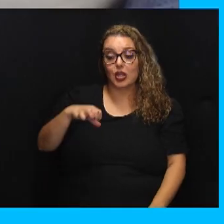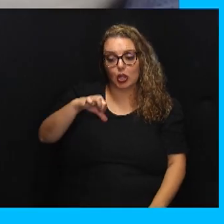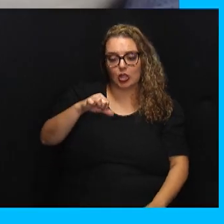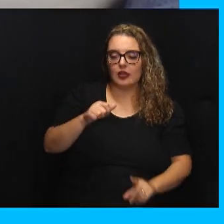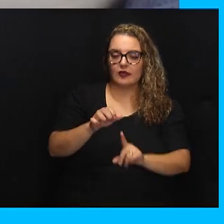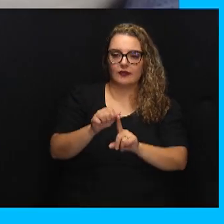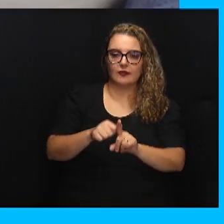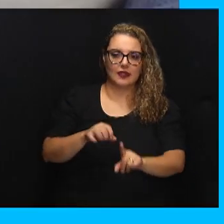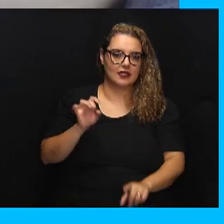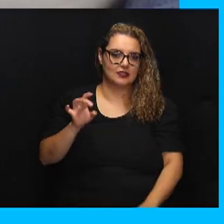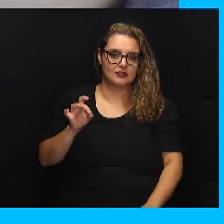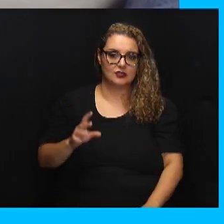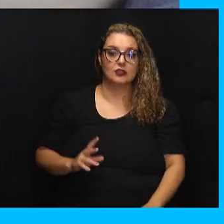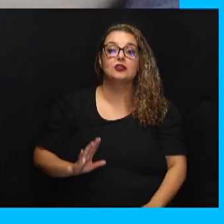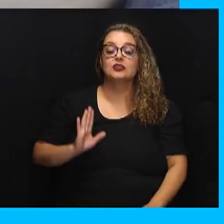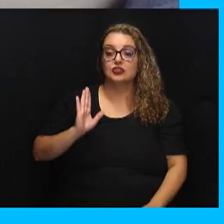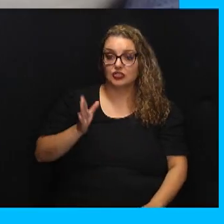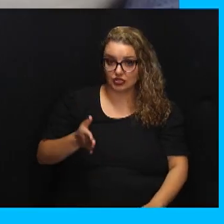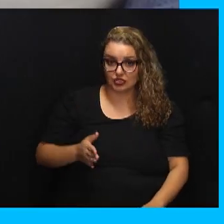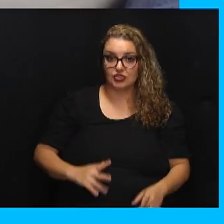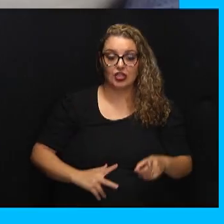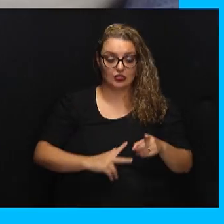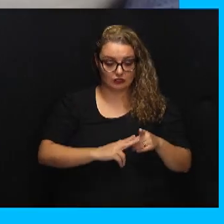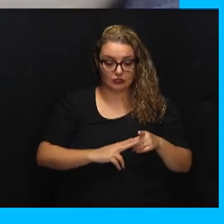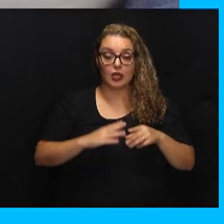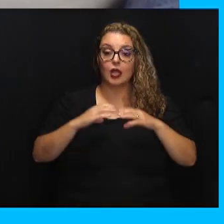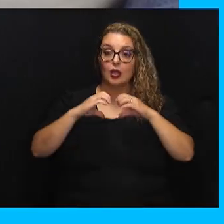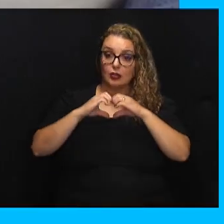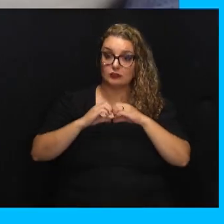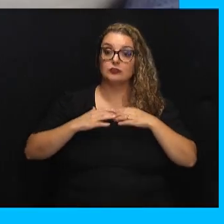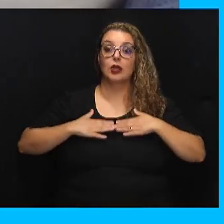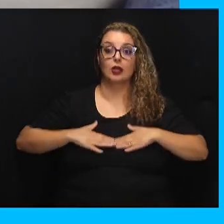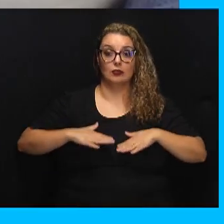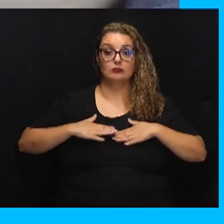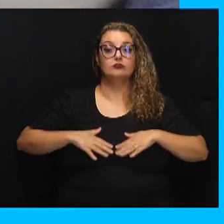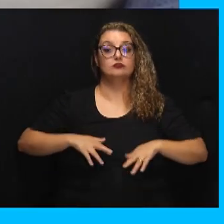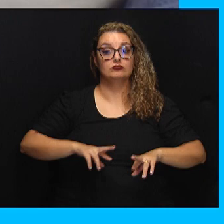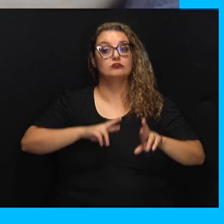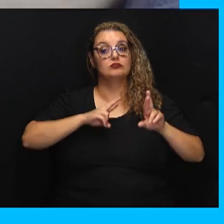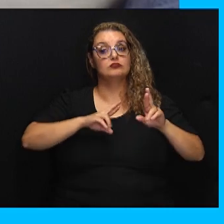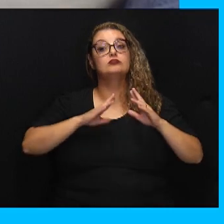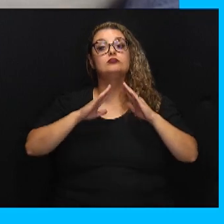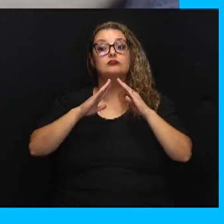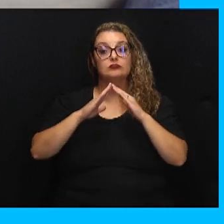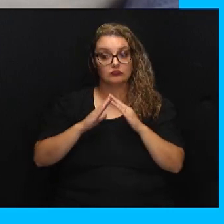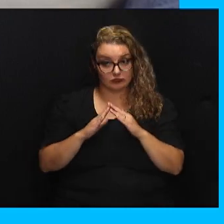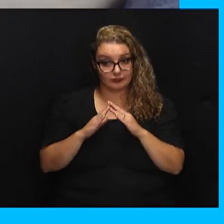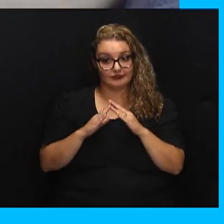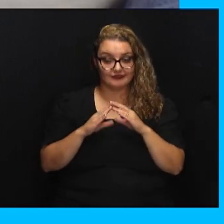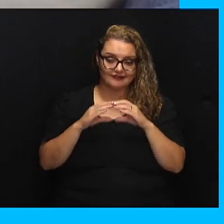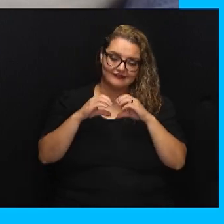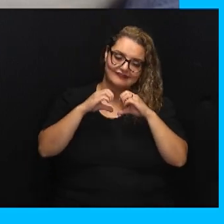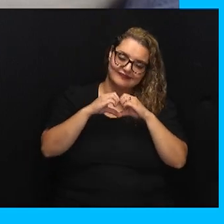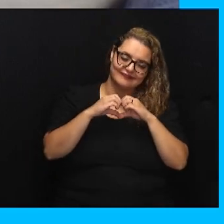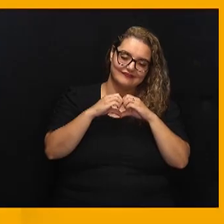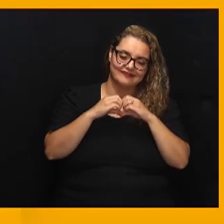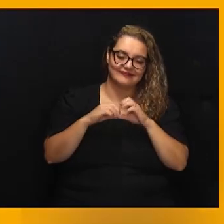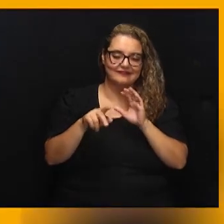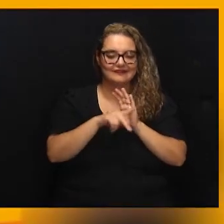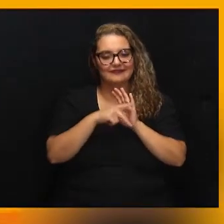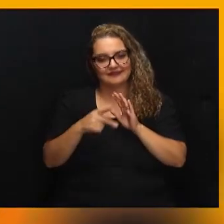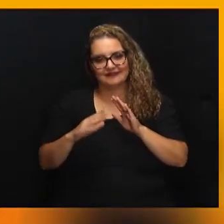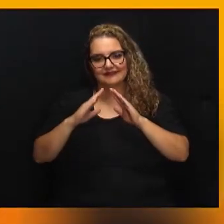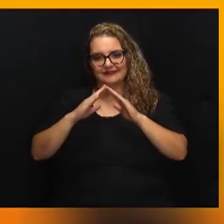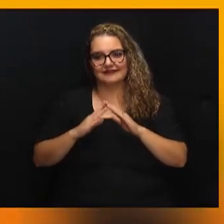meses, já castrado, muito amoroso, calmo e que espera uma casa cheia de amor para ser seu lar.